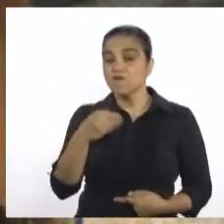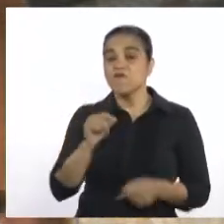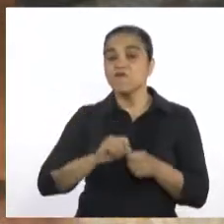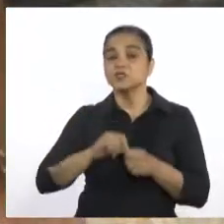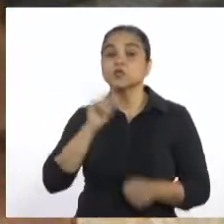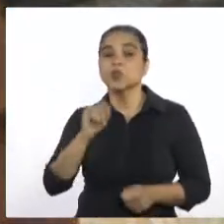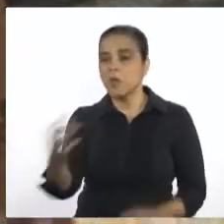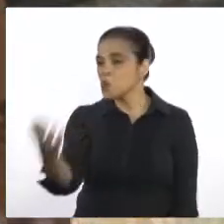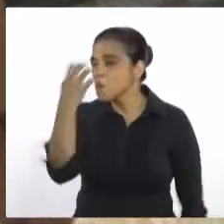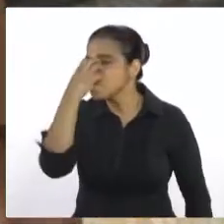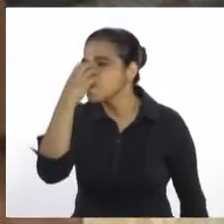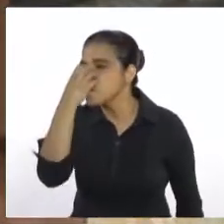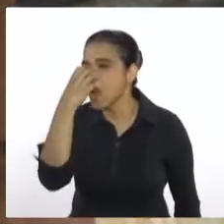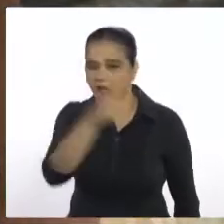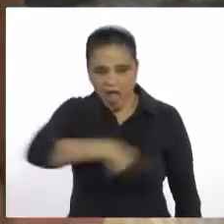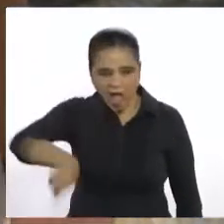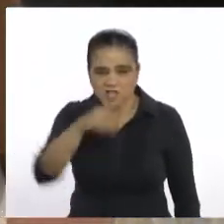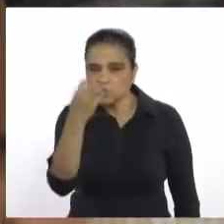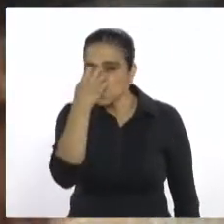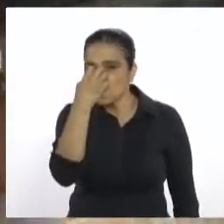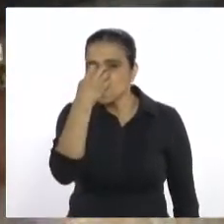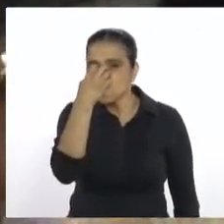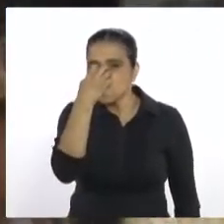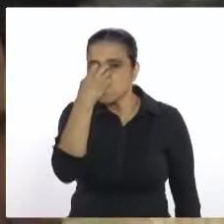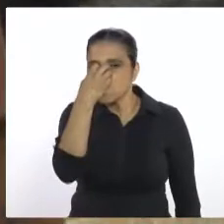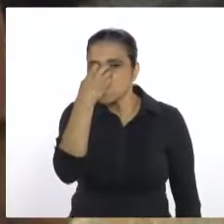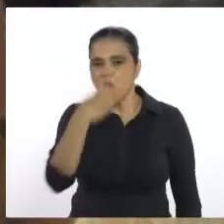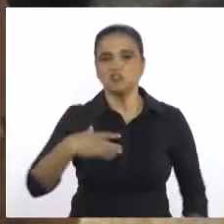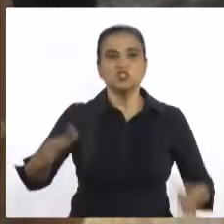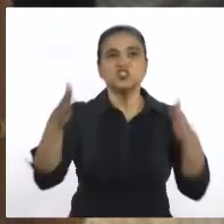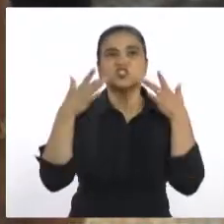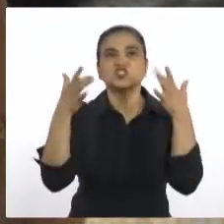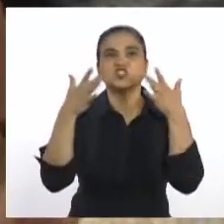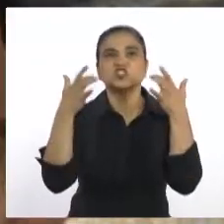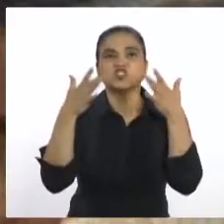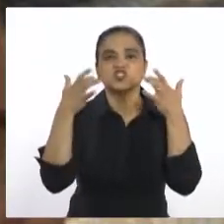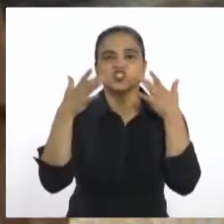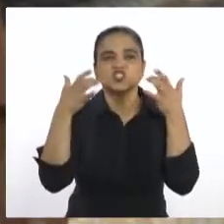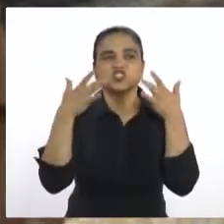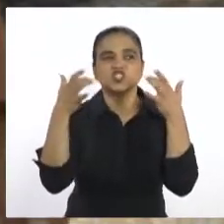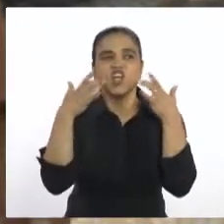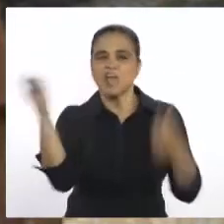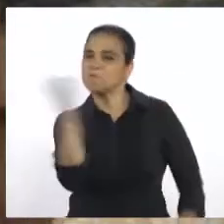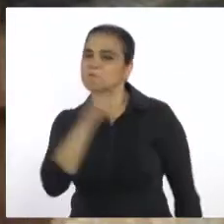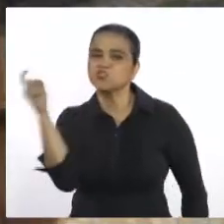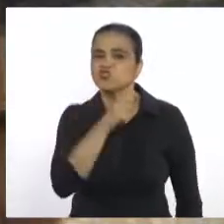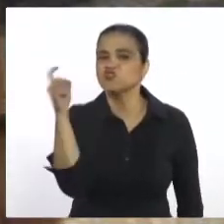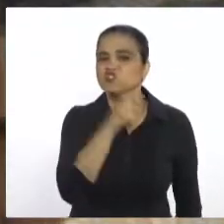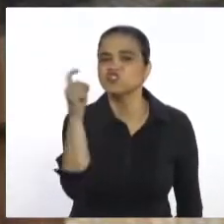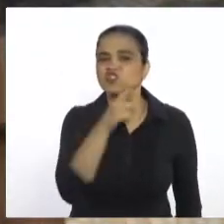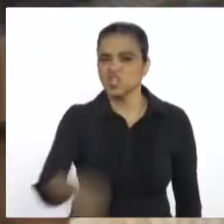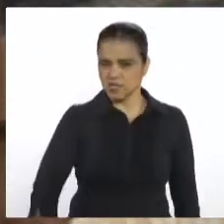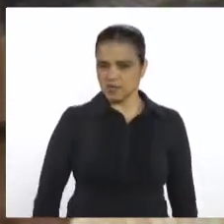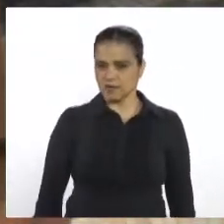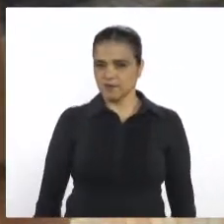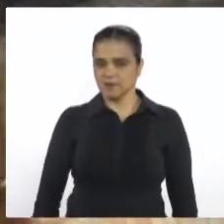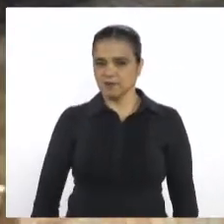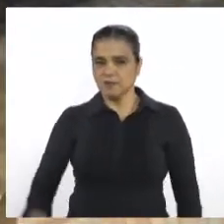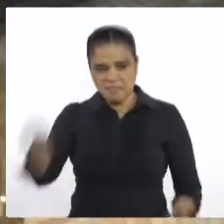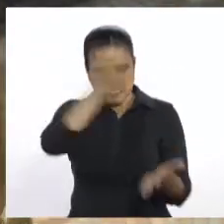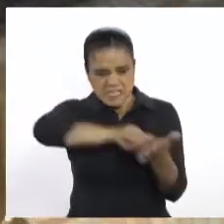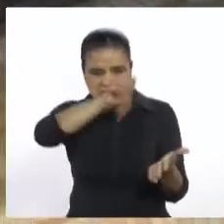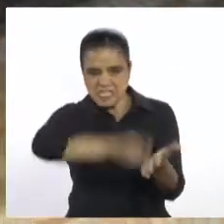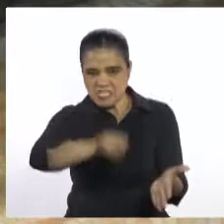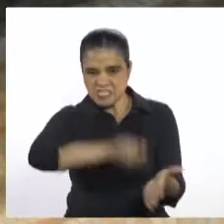Palhaços! Tudo que foi falado aqui é um teatro! Porque são tantas melhorias descritas, mas